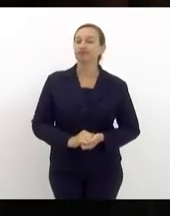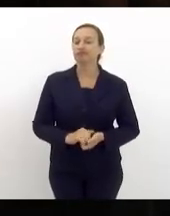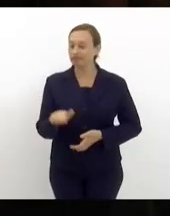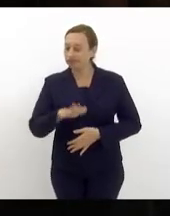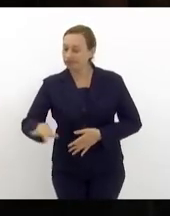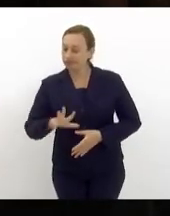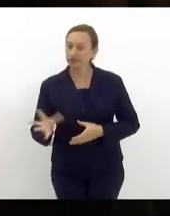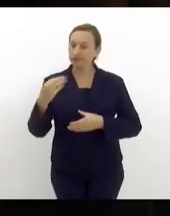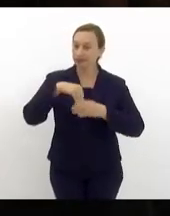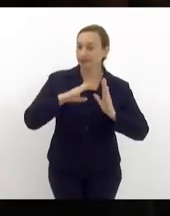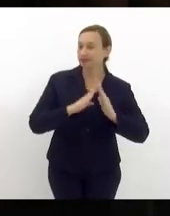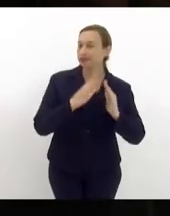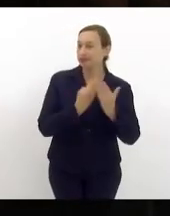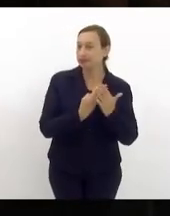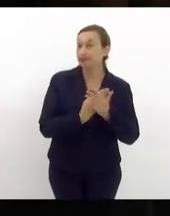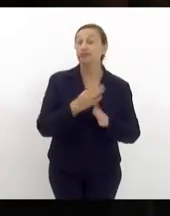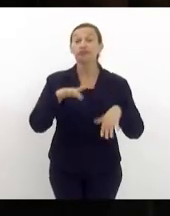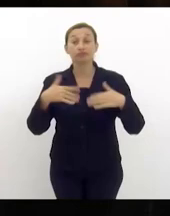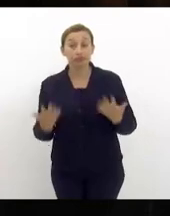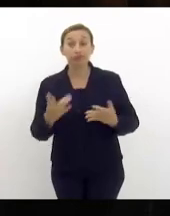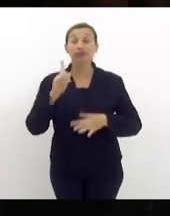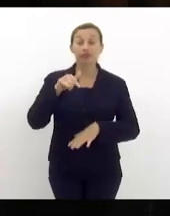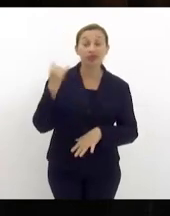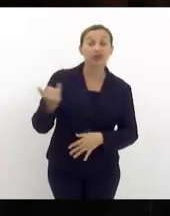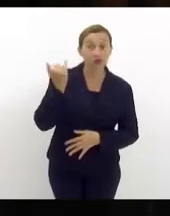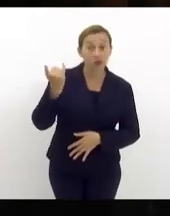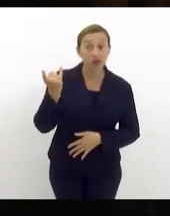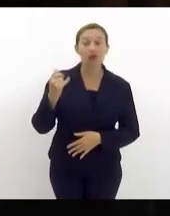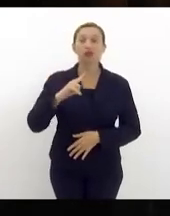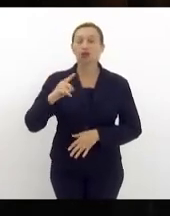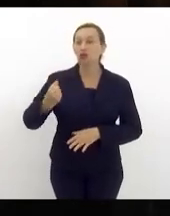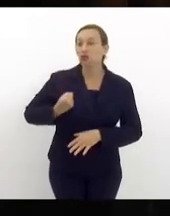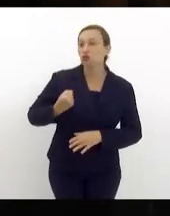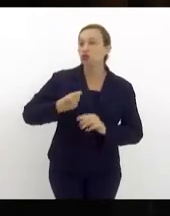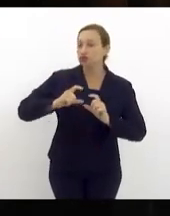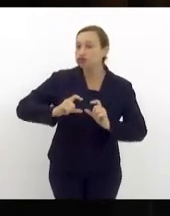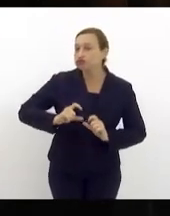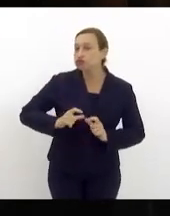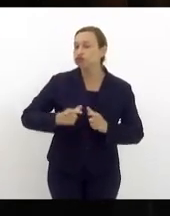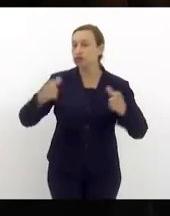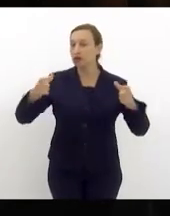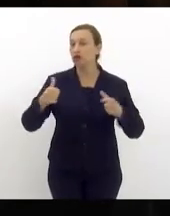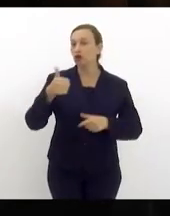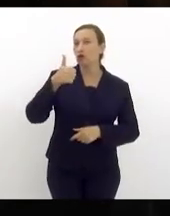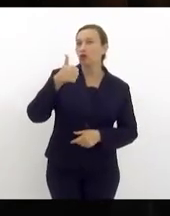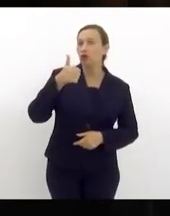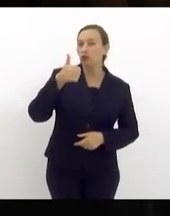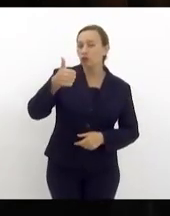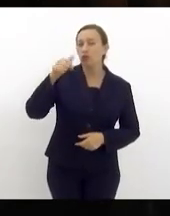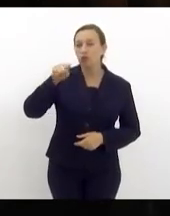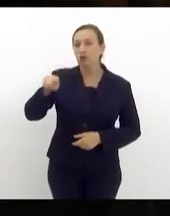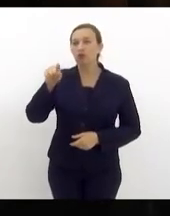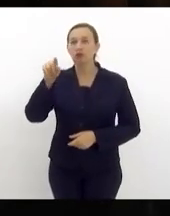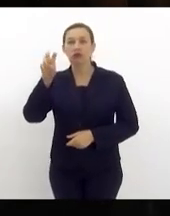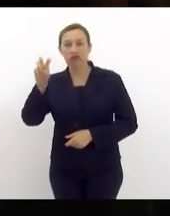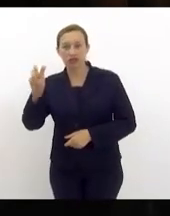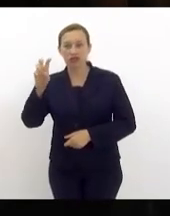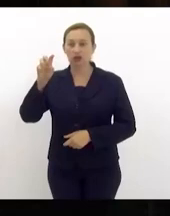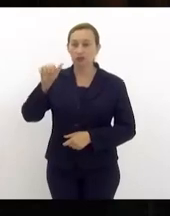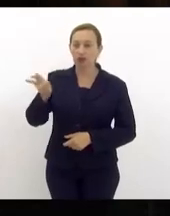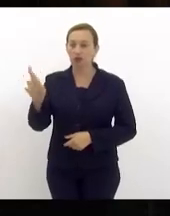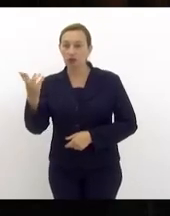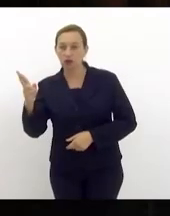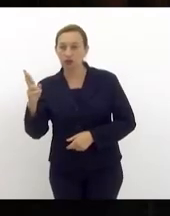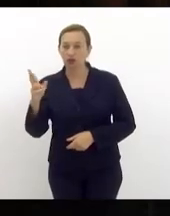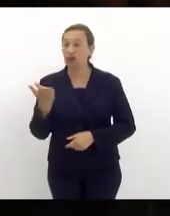criança dentro da escola. Então, isso é muito importante. E houve um aumento de 1,5 bilhões na verba de merenda